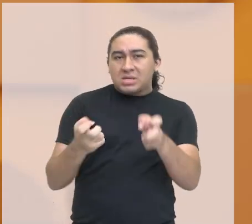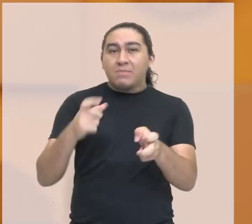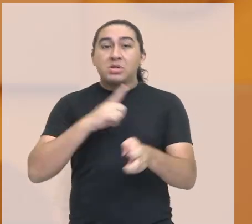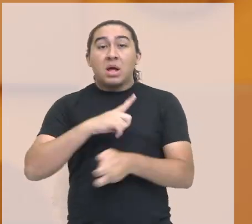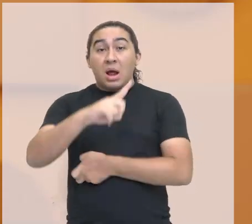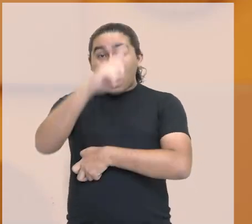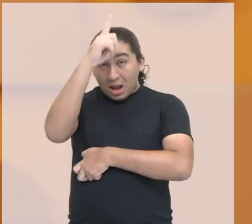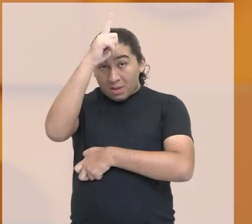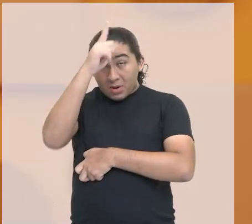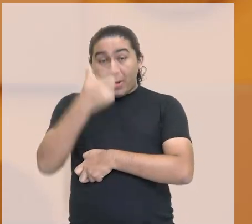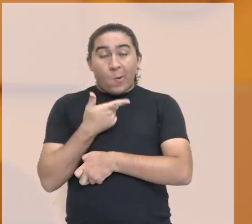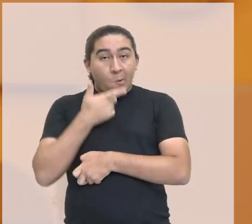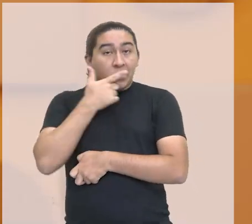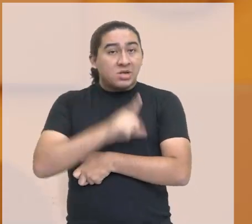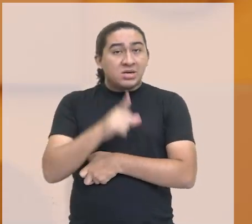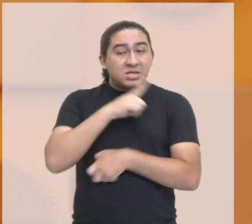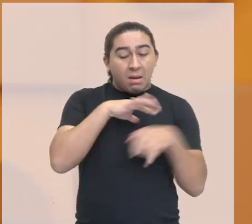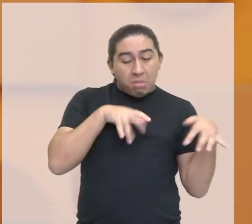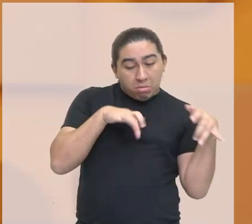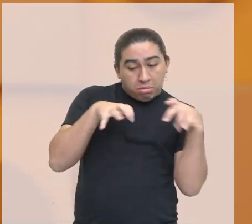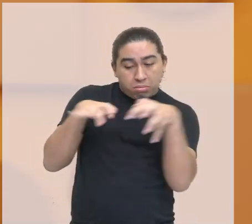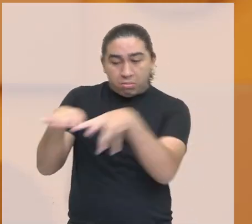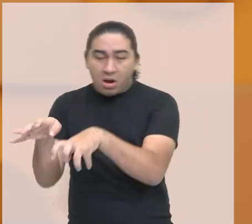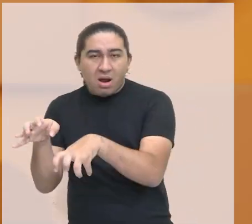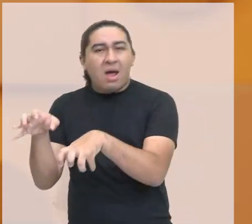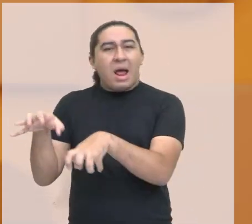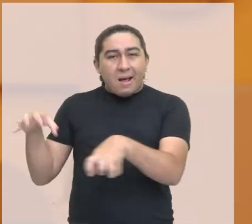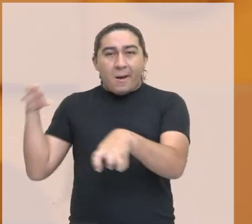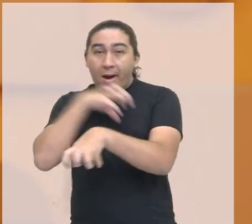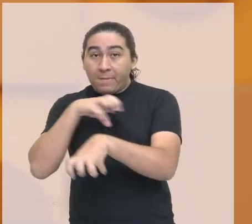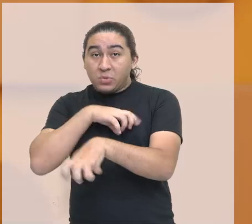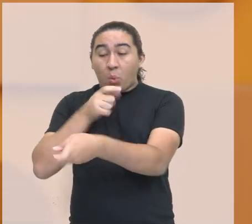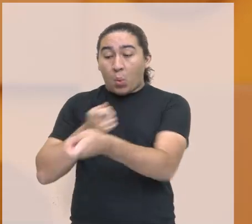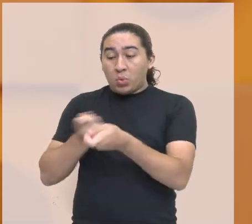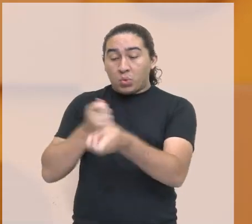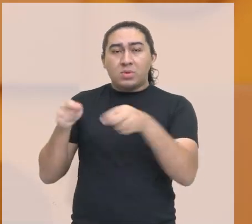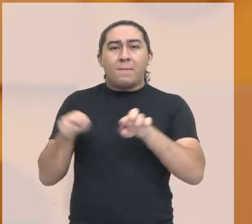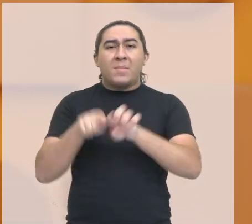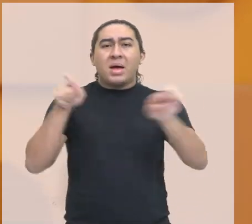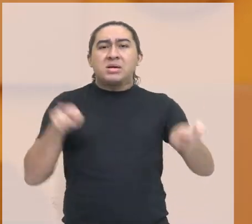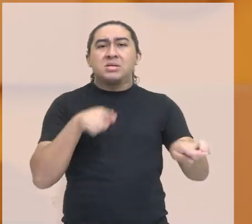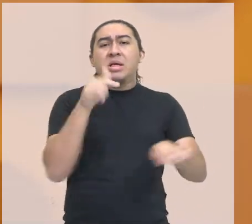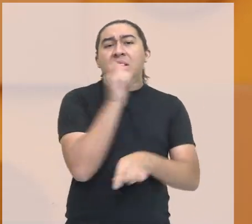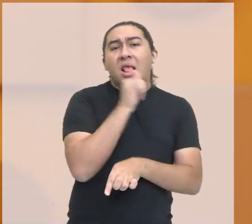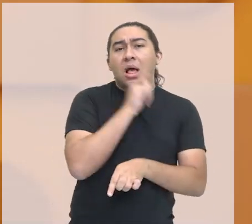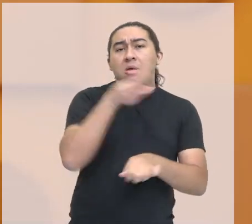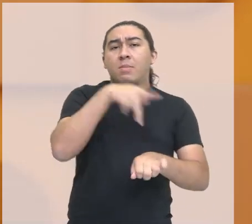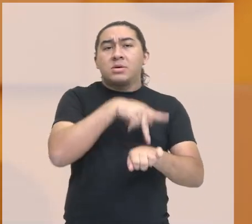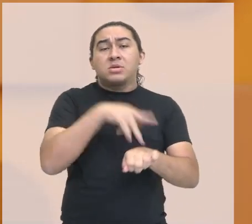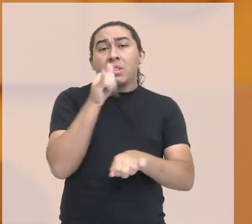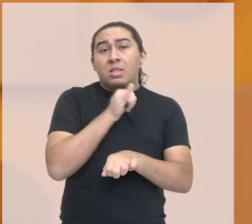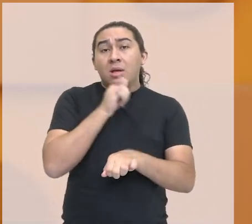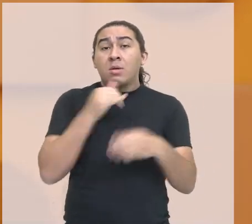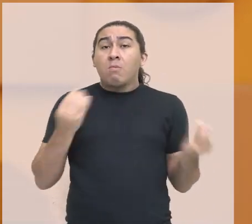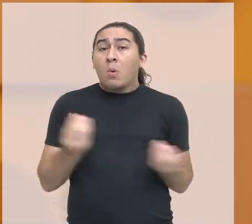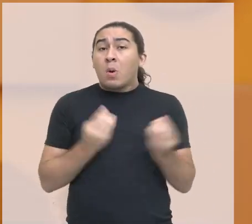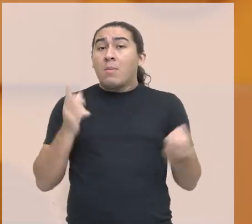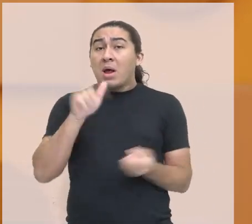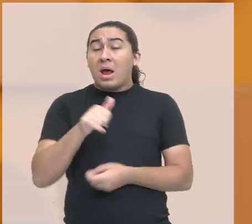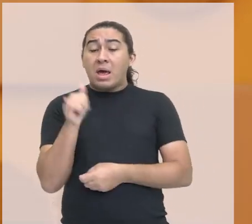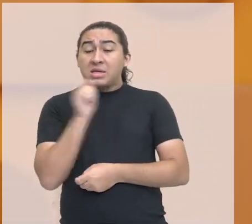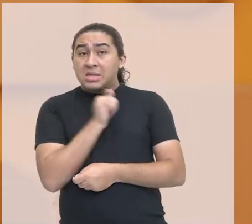conseguindo, então, imprimir um ritmo devastador ao conflito. E a Itália, professor? Como é que a Itália